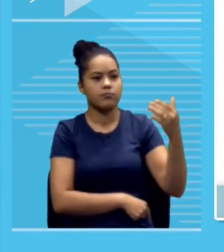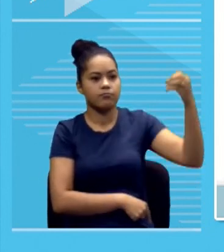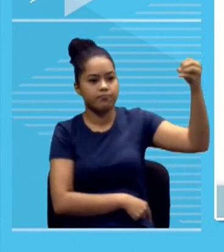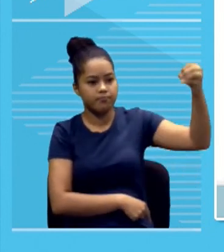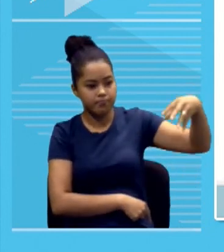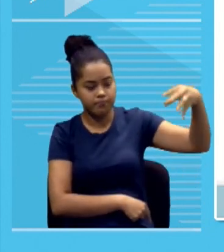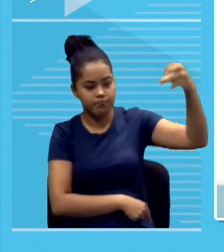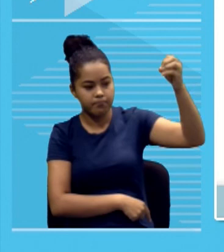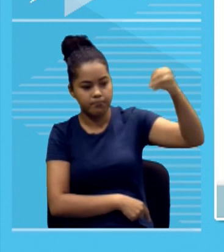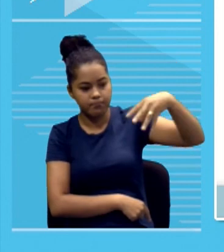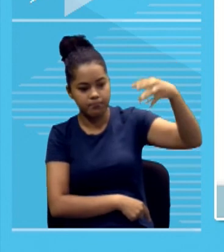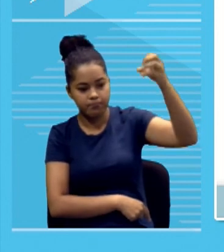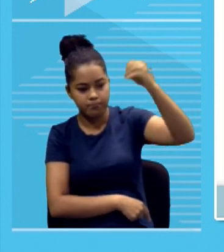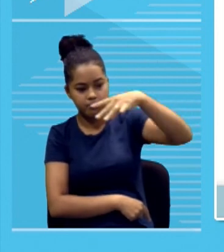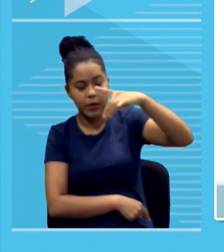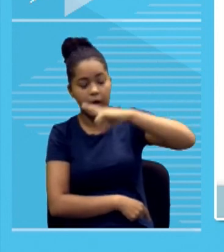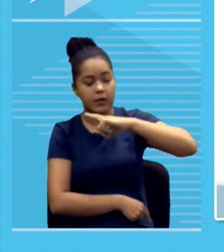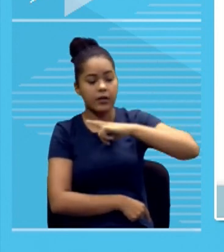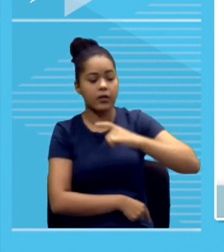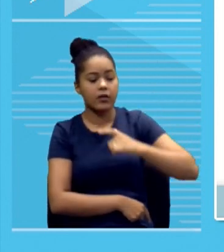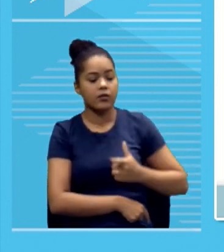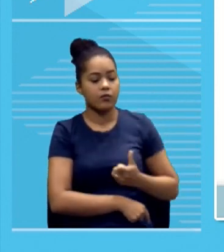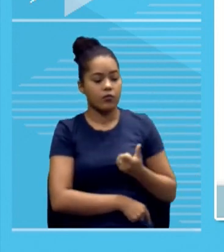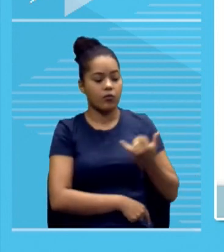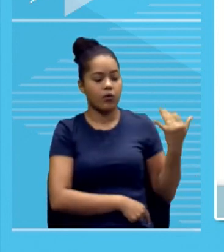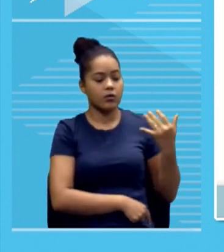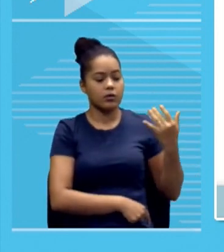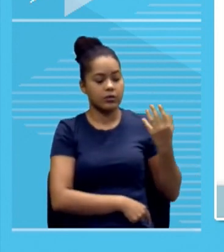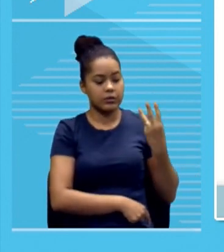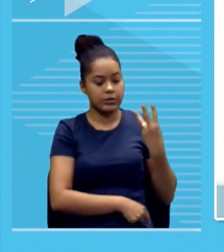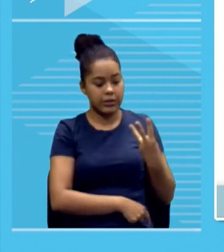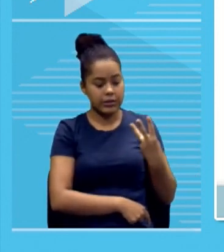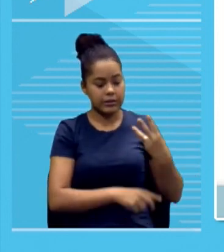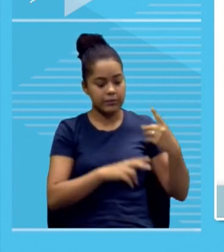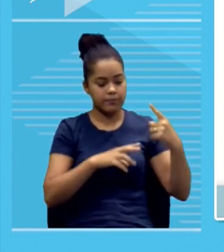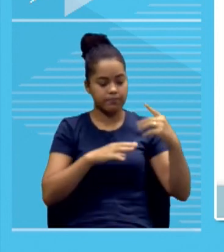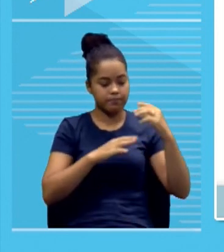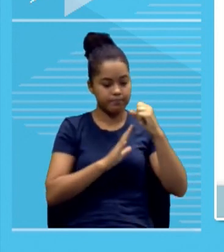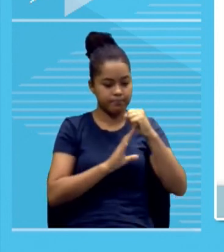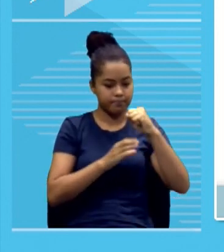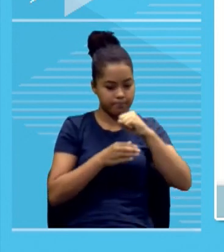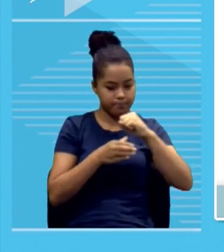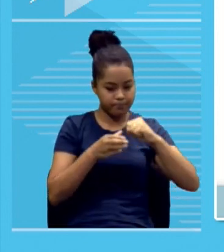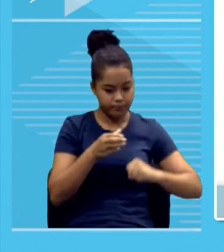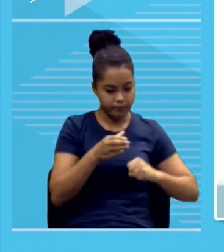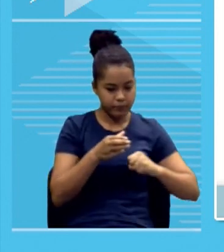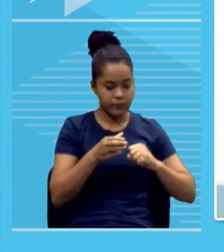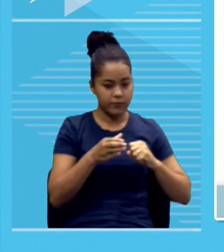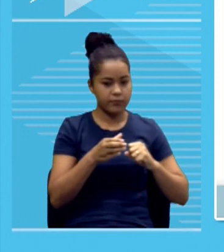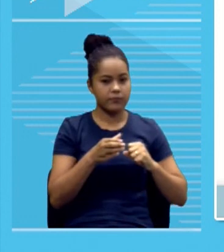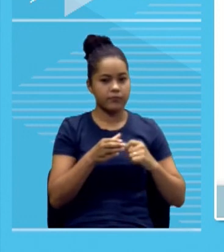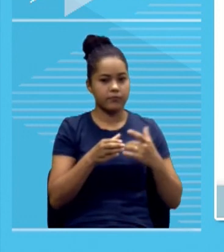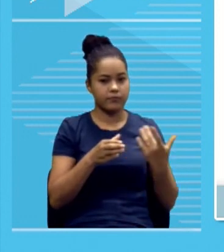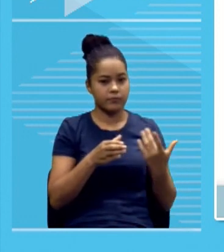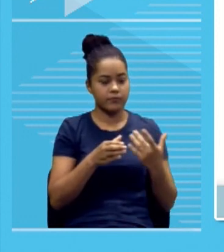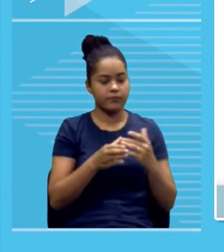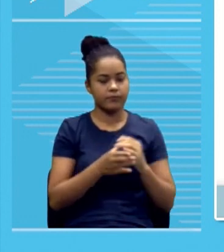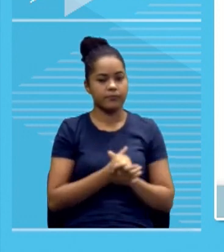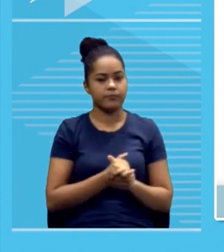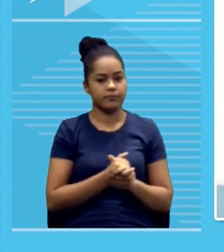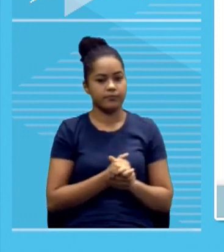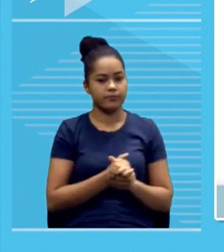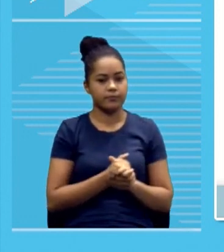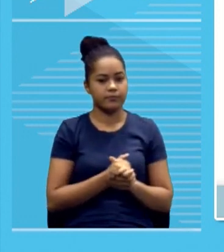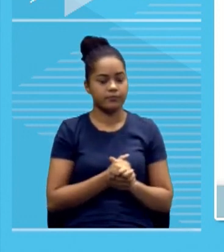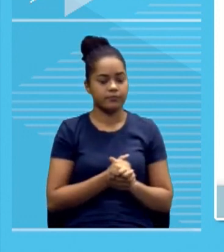E tem 3 interruptores. Quando você desliga o primeiro interruptor, vocês apagam a lâmpada de todas as primeiras fileiras, tá bom? A